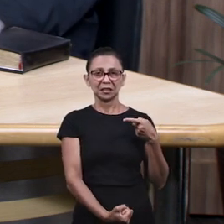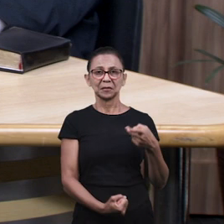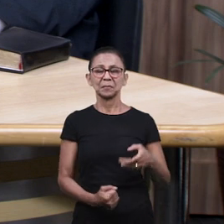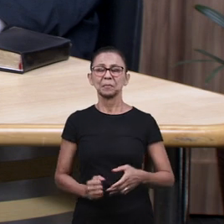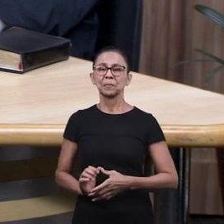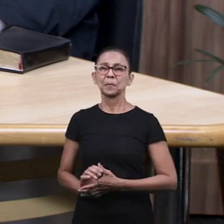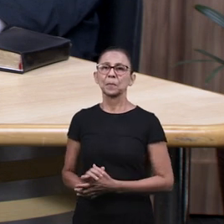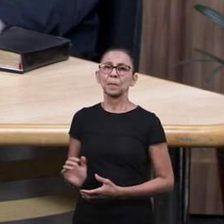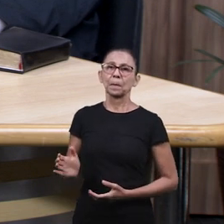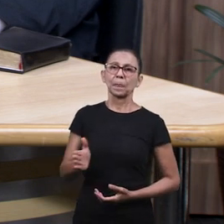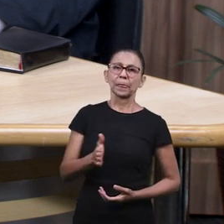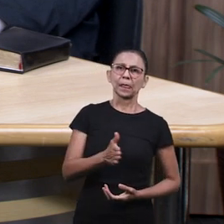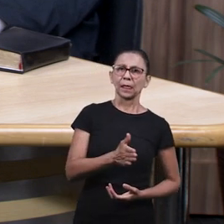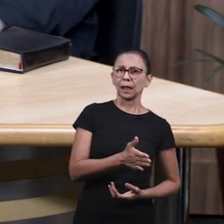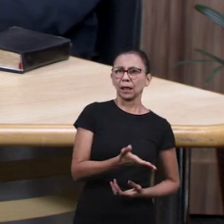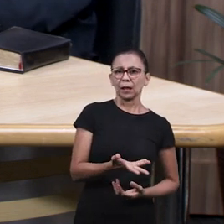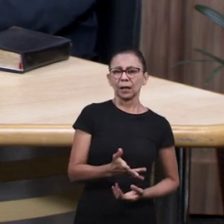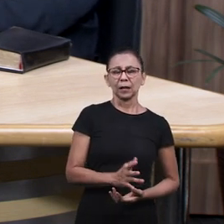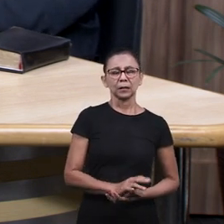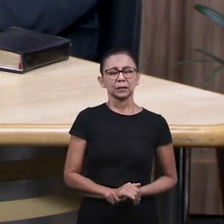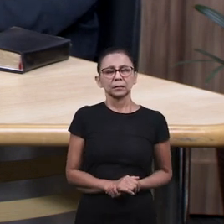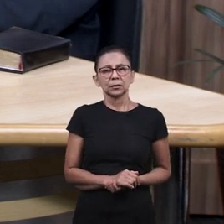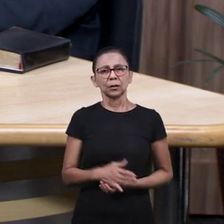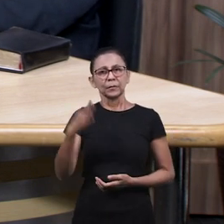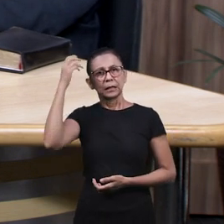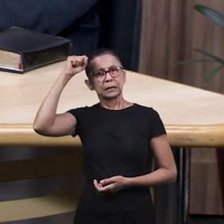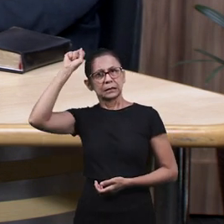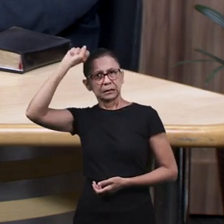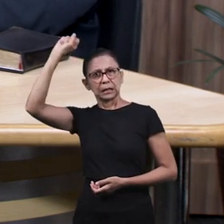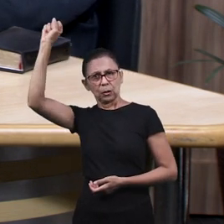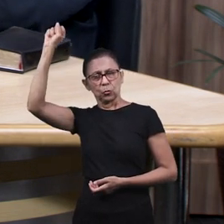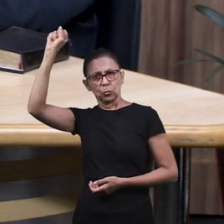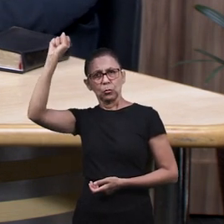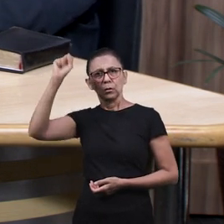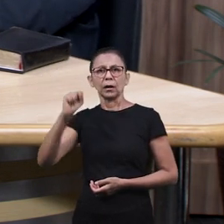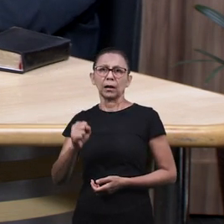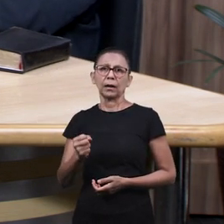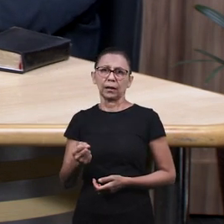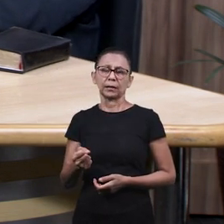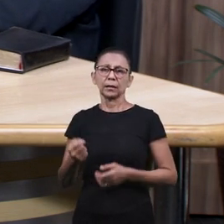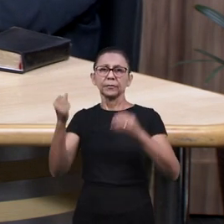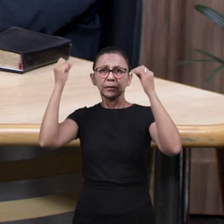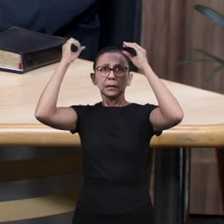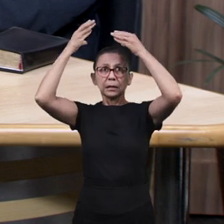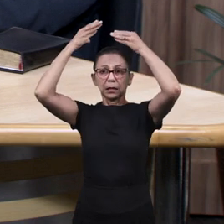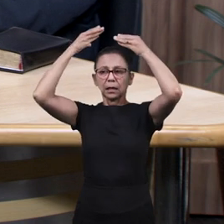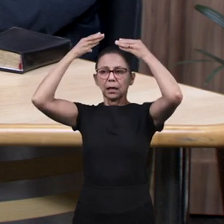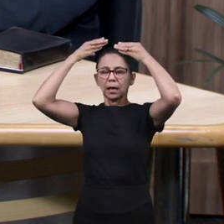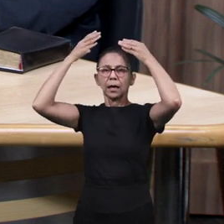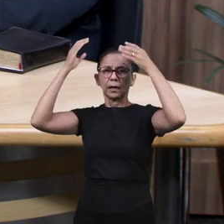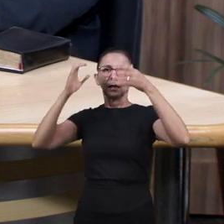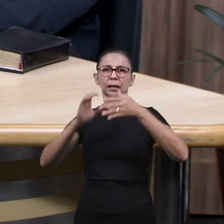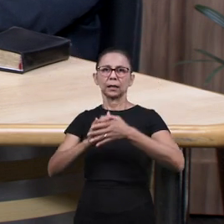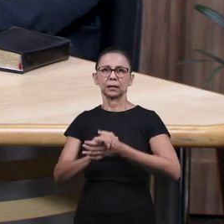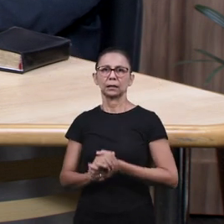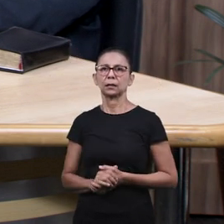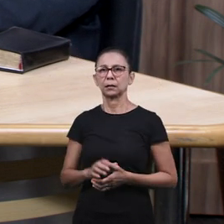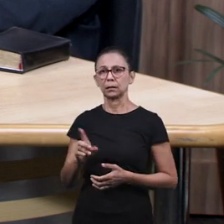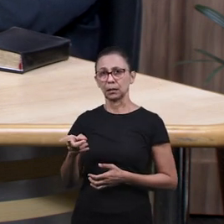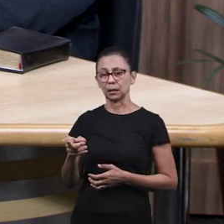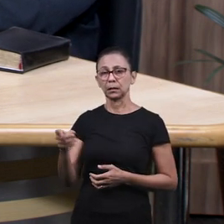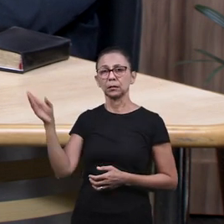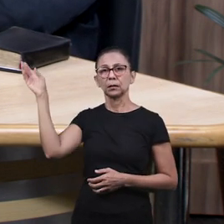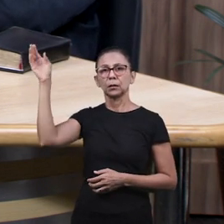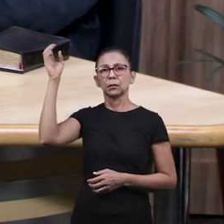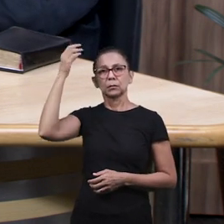rei, né? E ele continuou ungido. Até o título de ungido ele tinha. Uhum. Você vê que Davi não queria